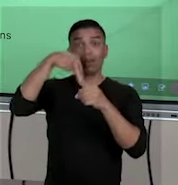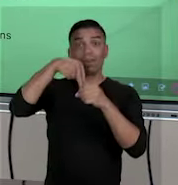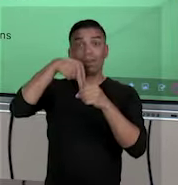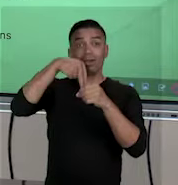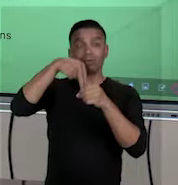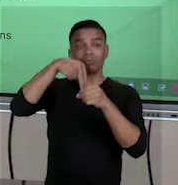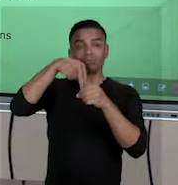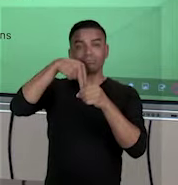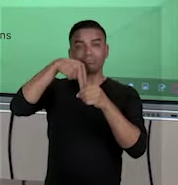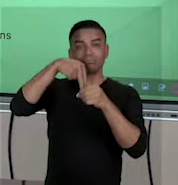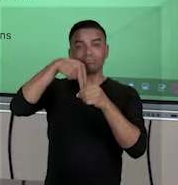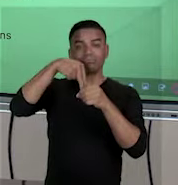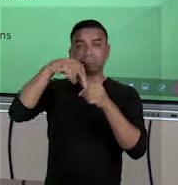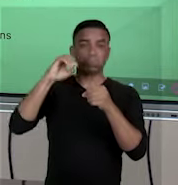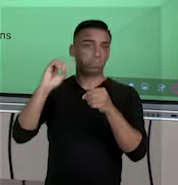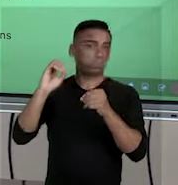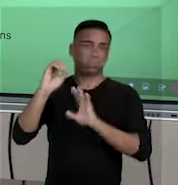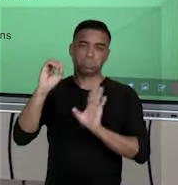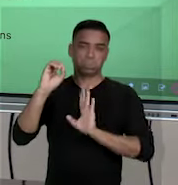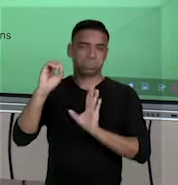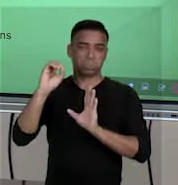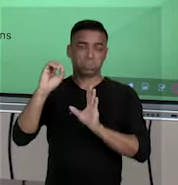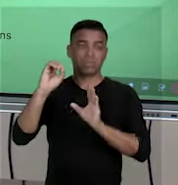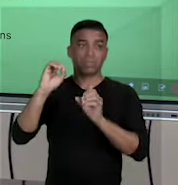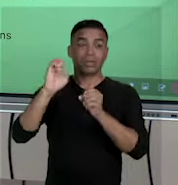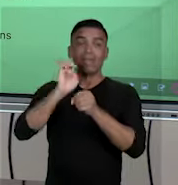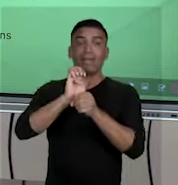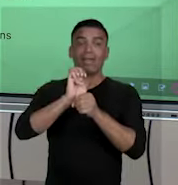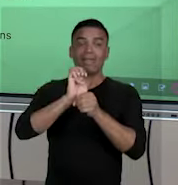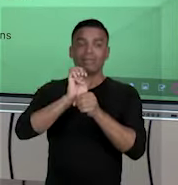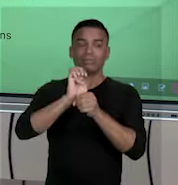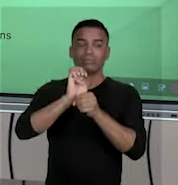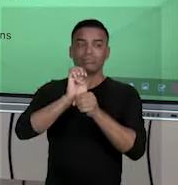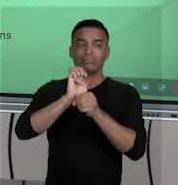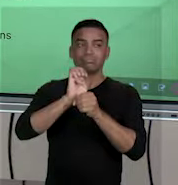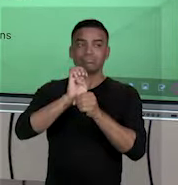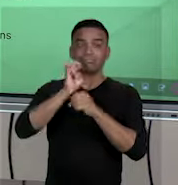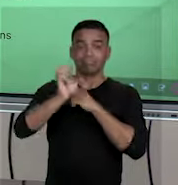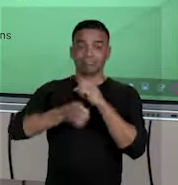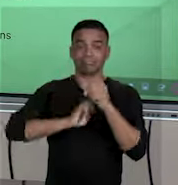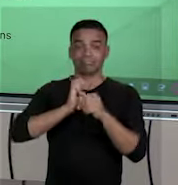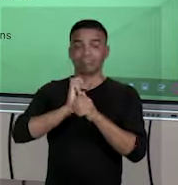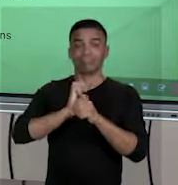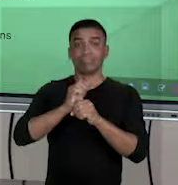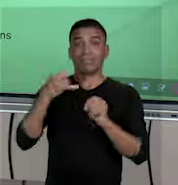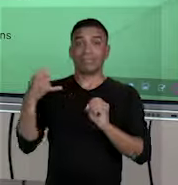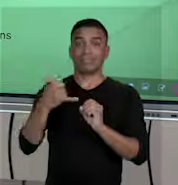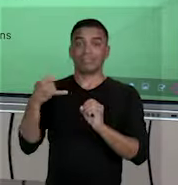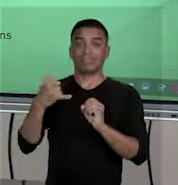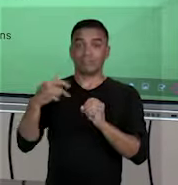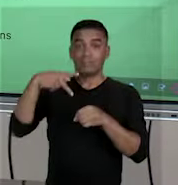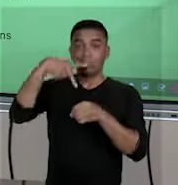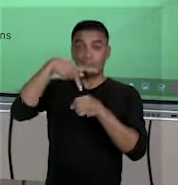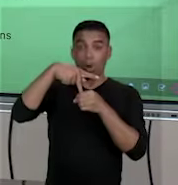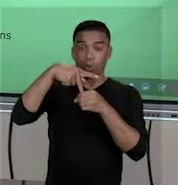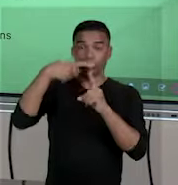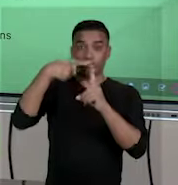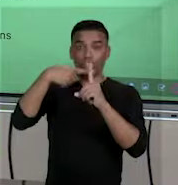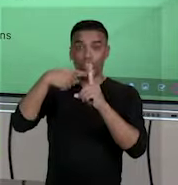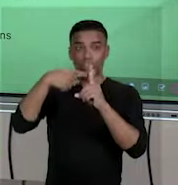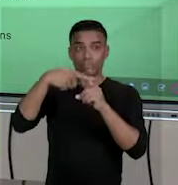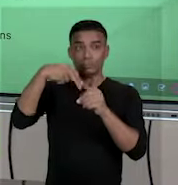nêutrons, que é carga nula, e os elétrons, que é carga negativa.